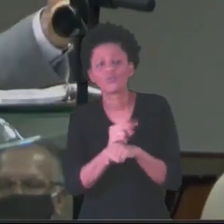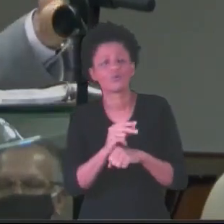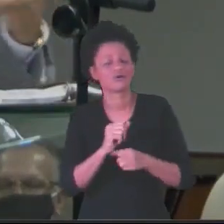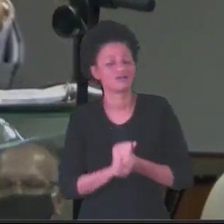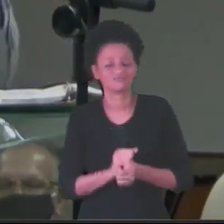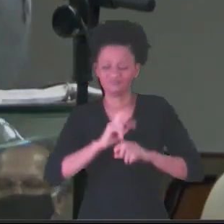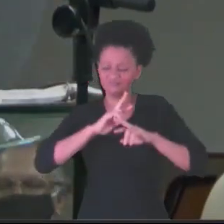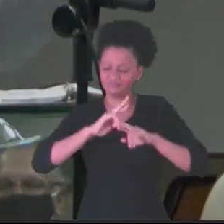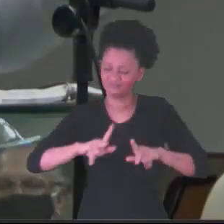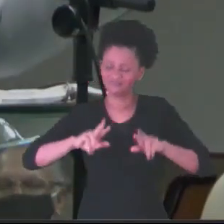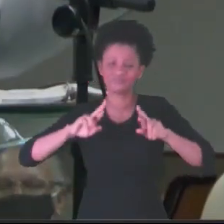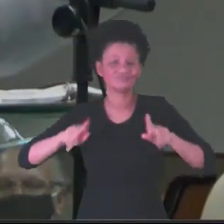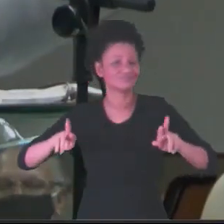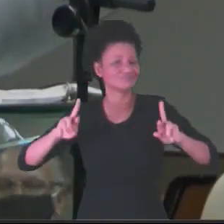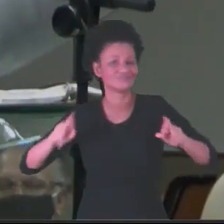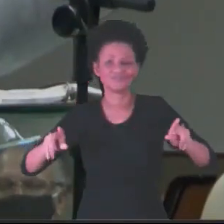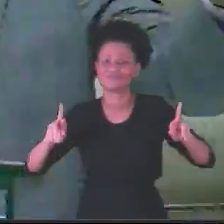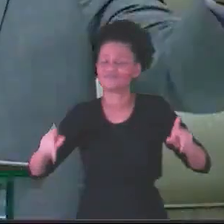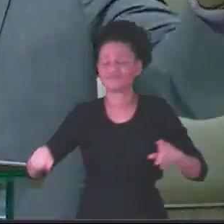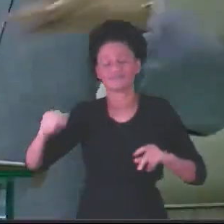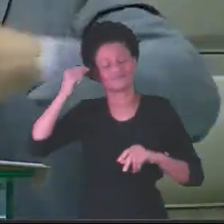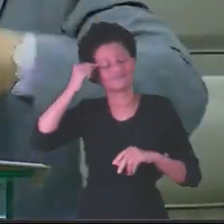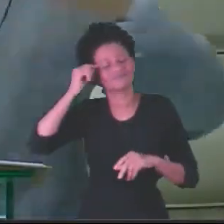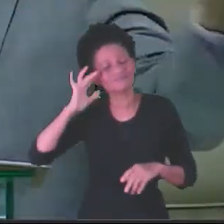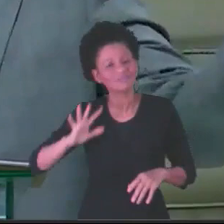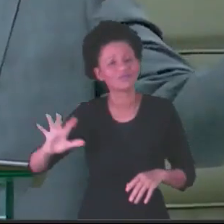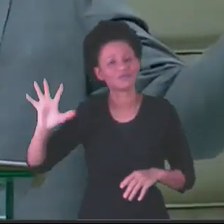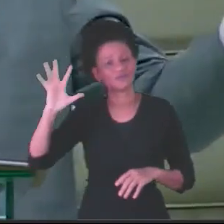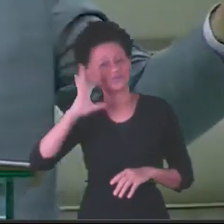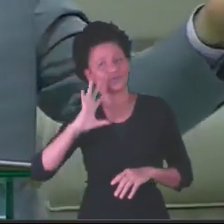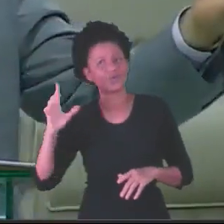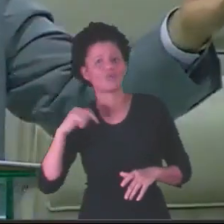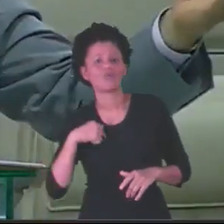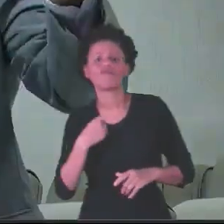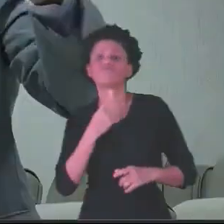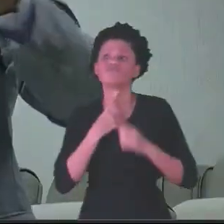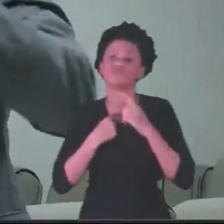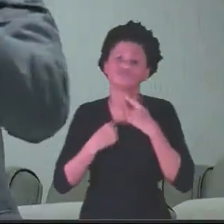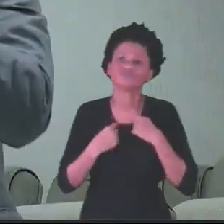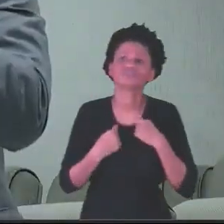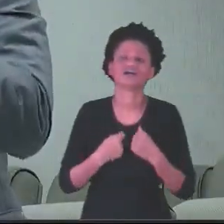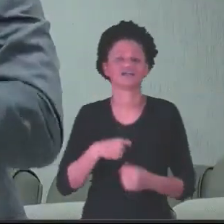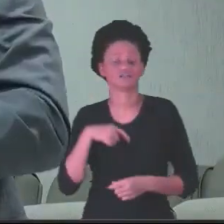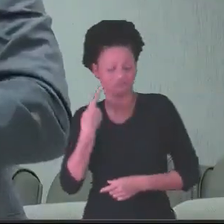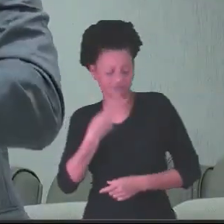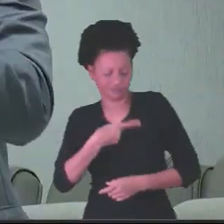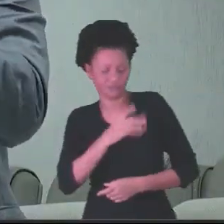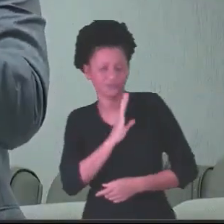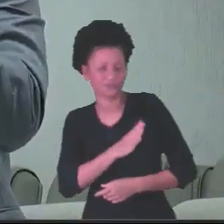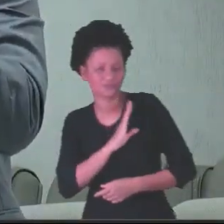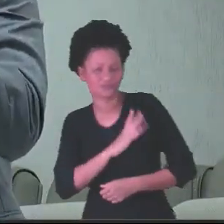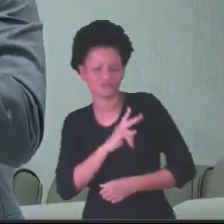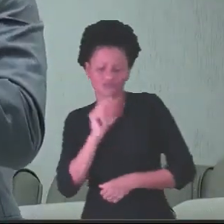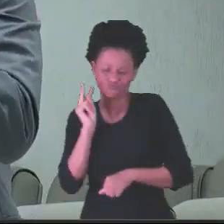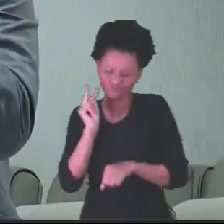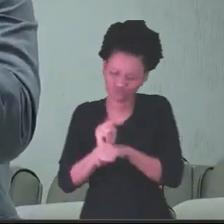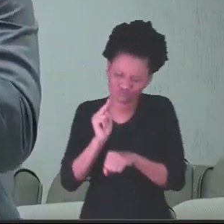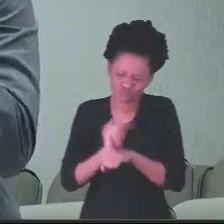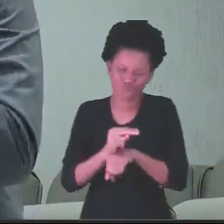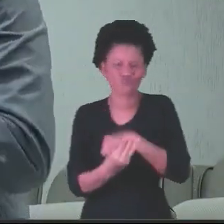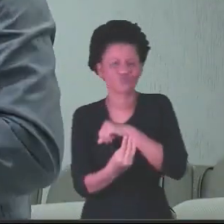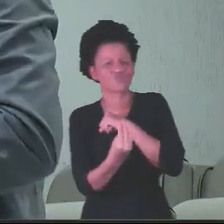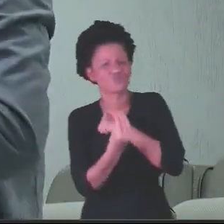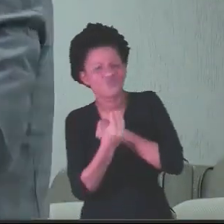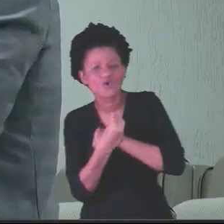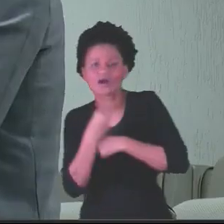mais diversos pensamentos que você tenha ou as aspirações do teu coração ele está para guardar para lhe proteger